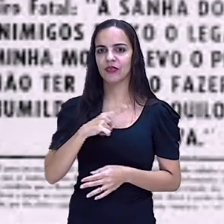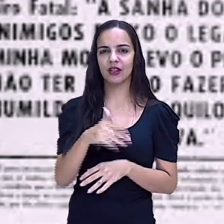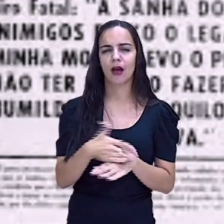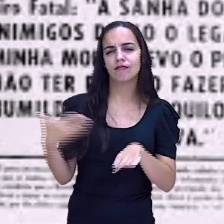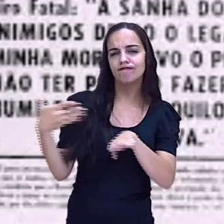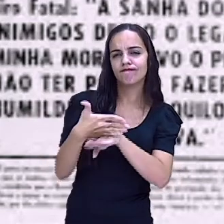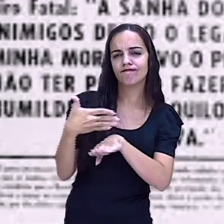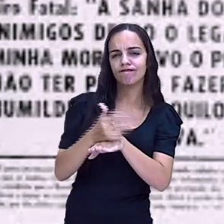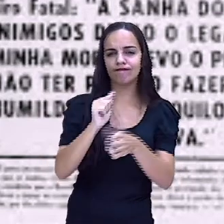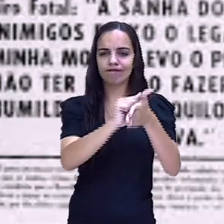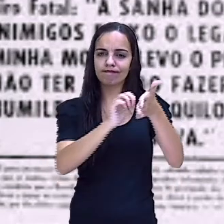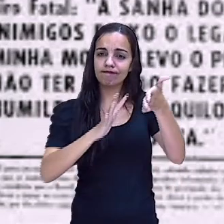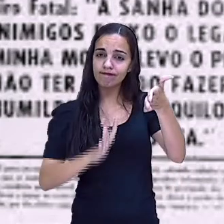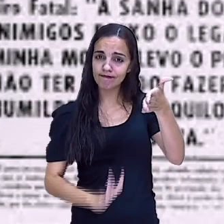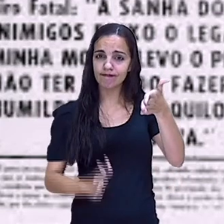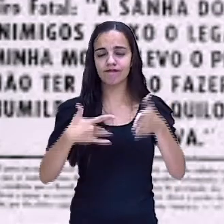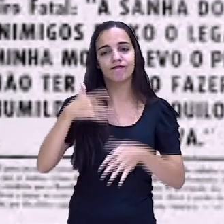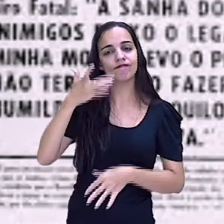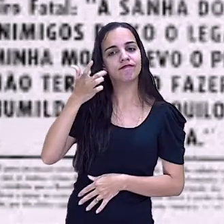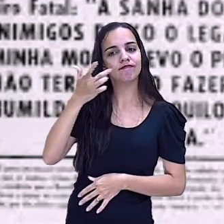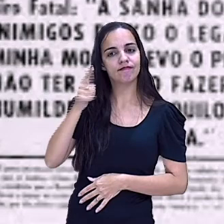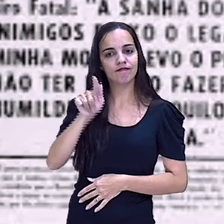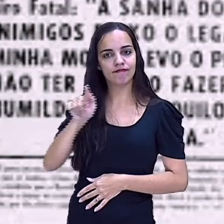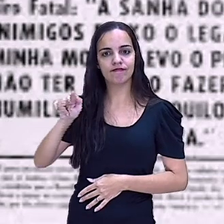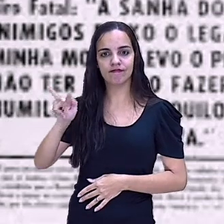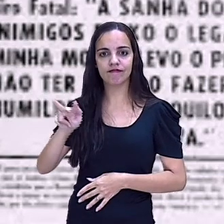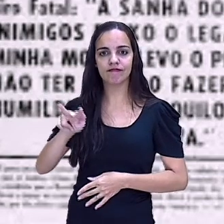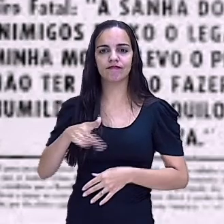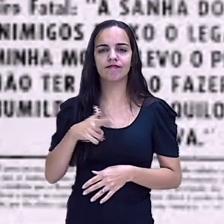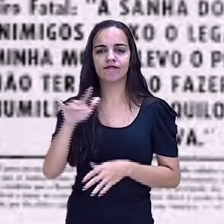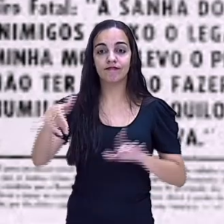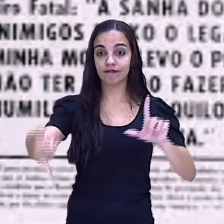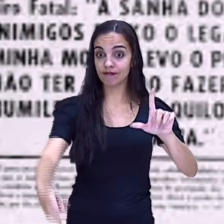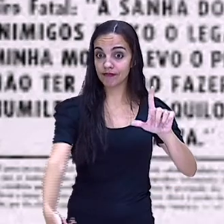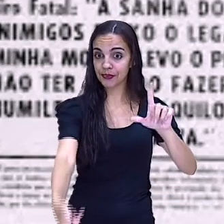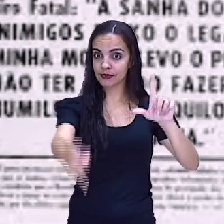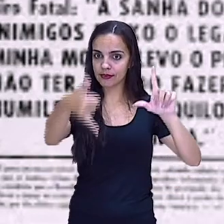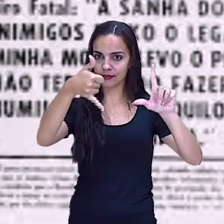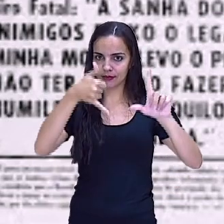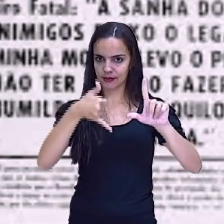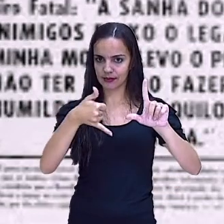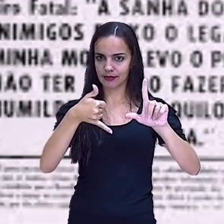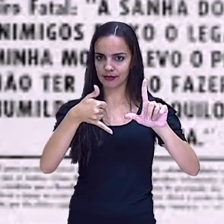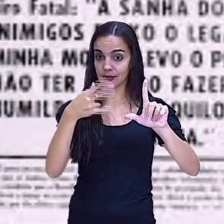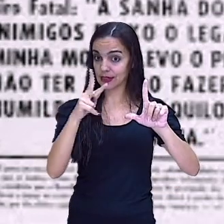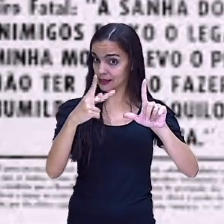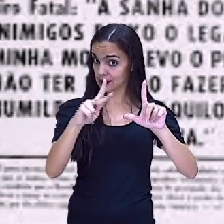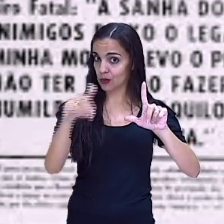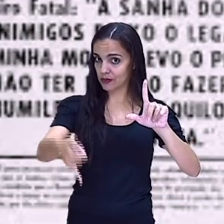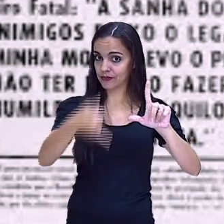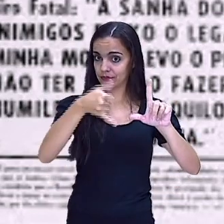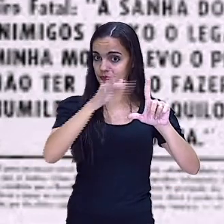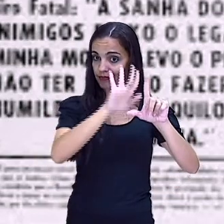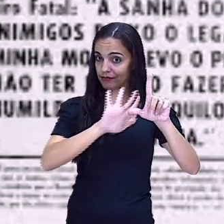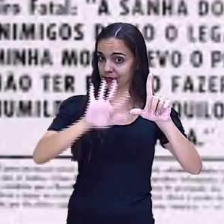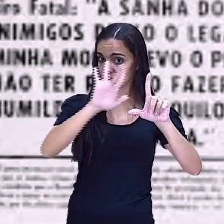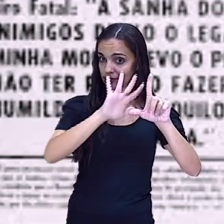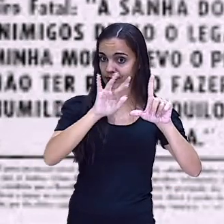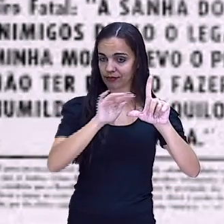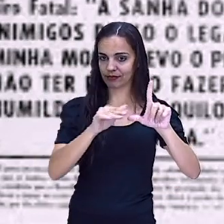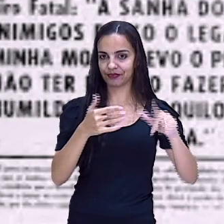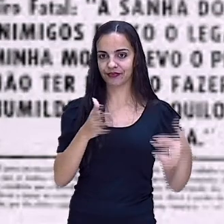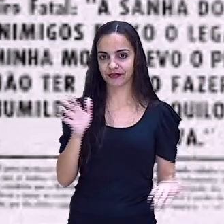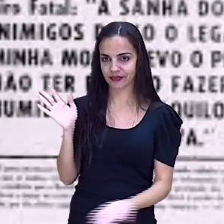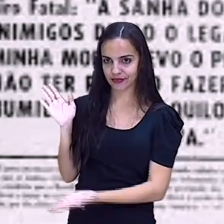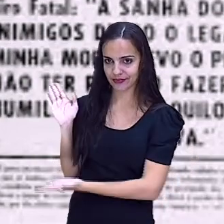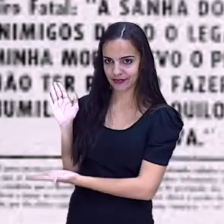nossas atividades na plataforma SMED GV, aponte a câmera do seu celular na imagem que aparece aqui no canto